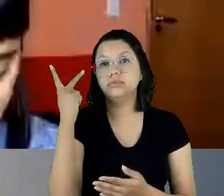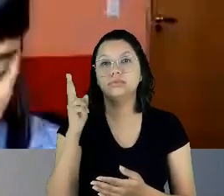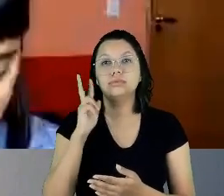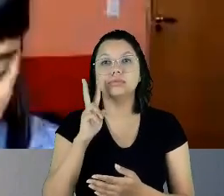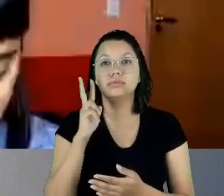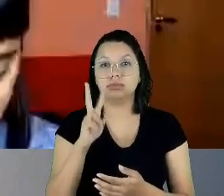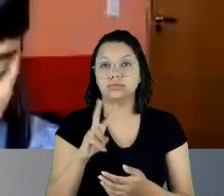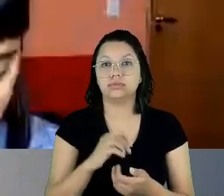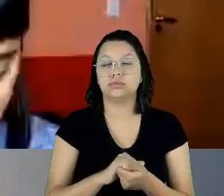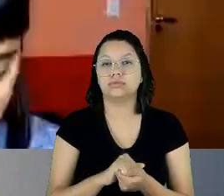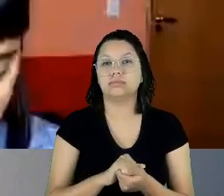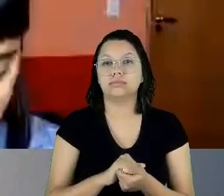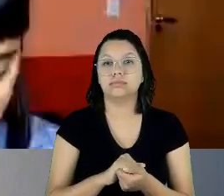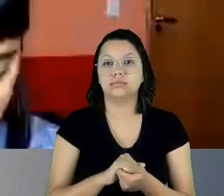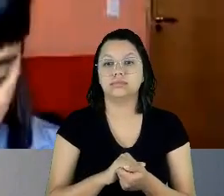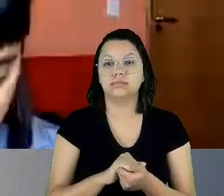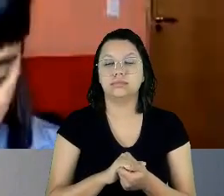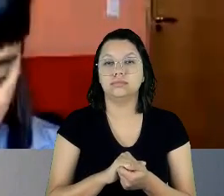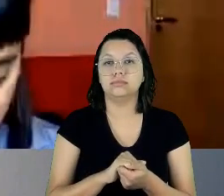lembrar que